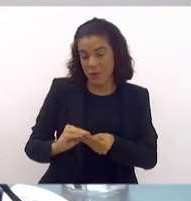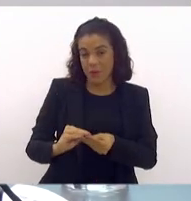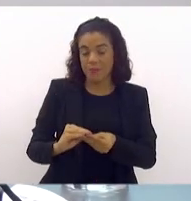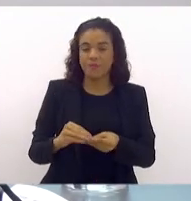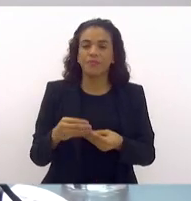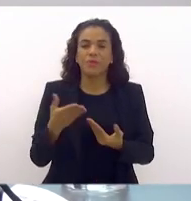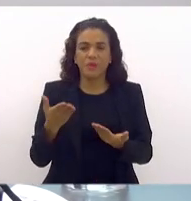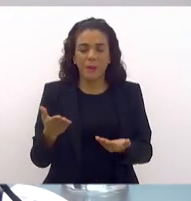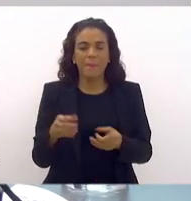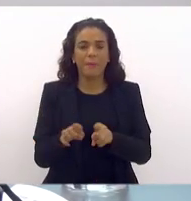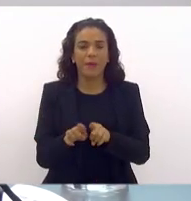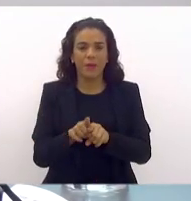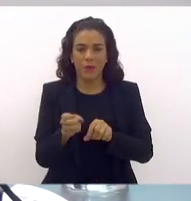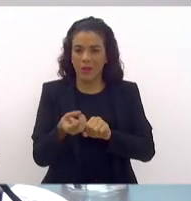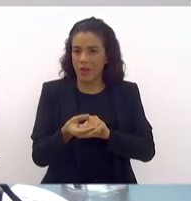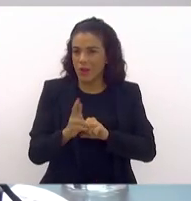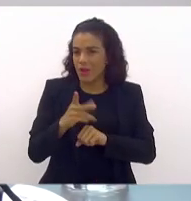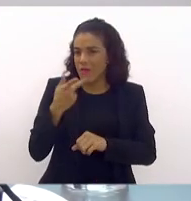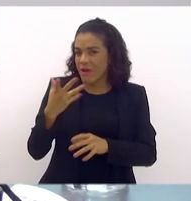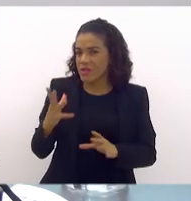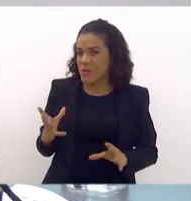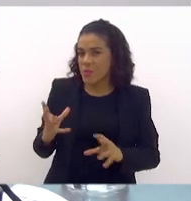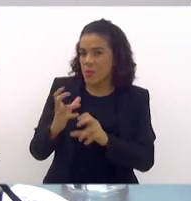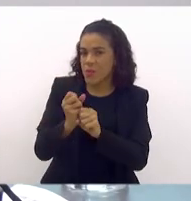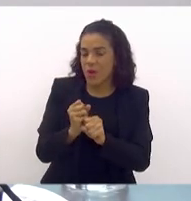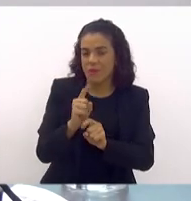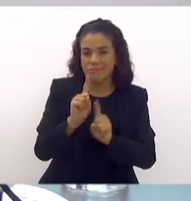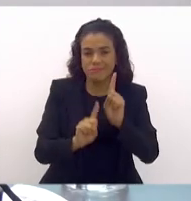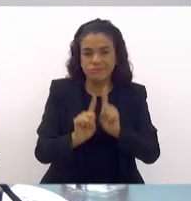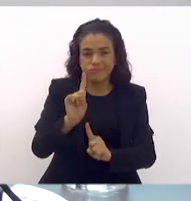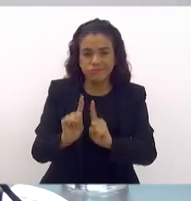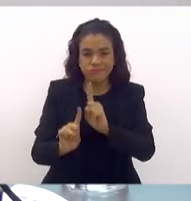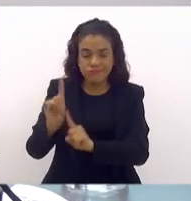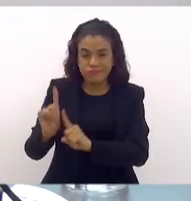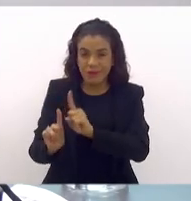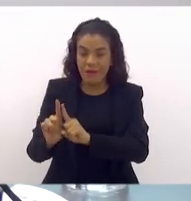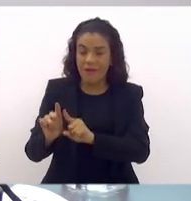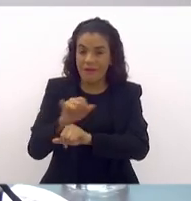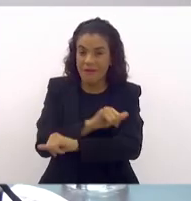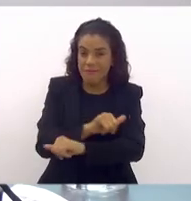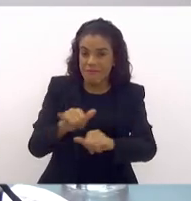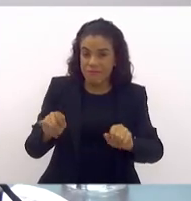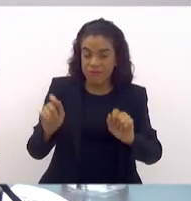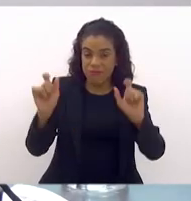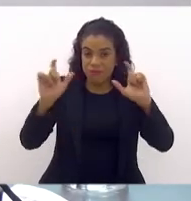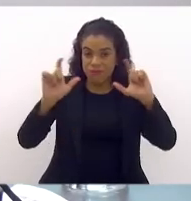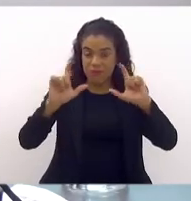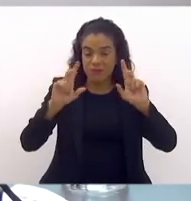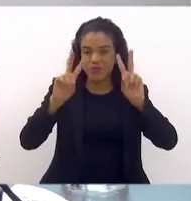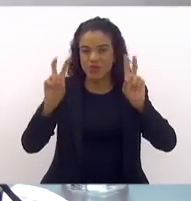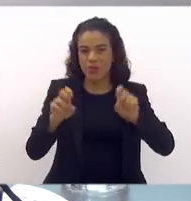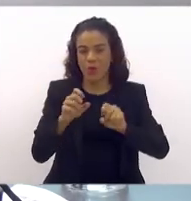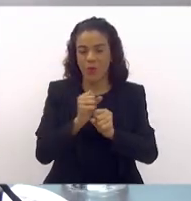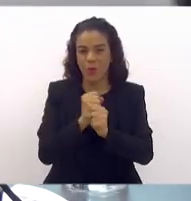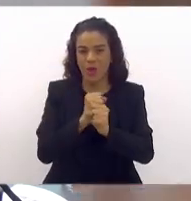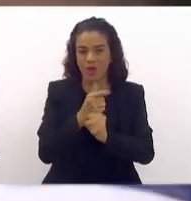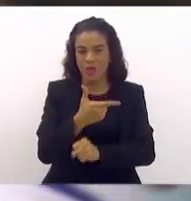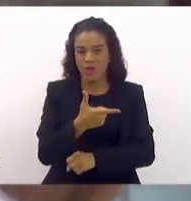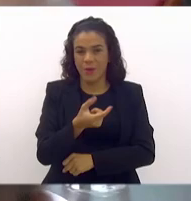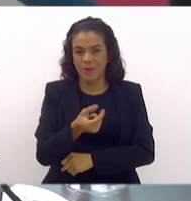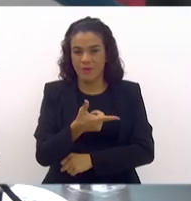Quando a senhora fala dos dados estatísticos e faz o alerta para 2022, eu